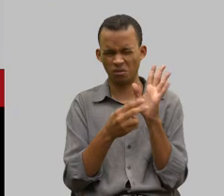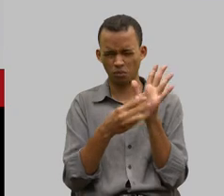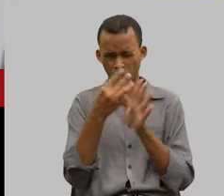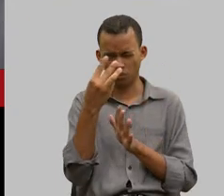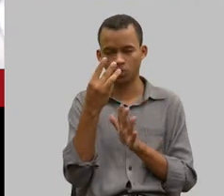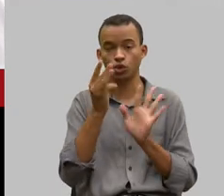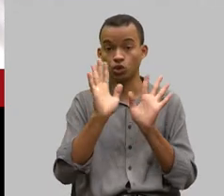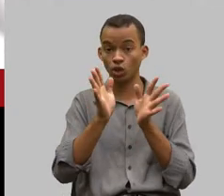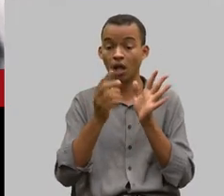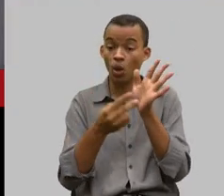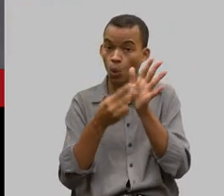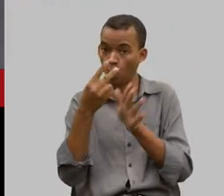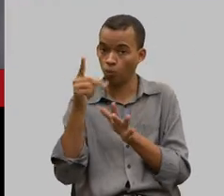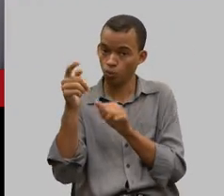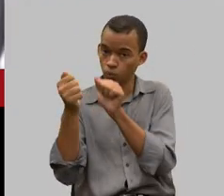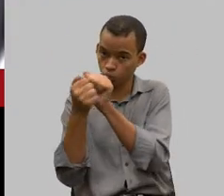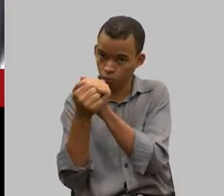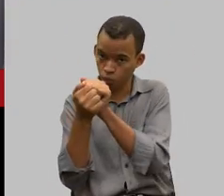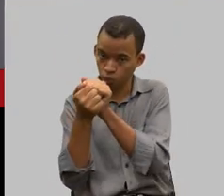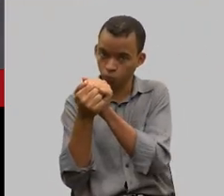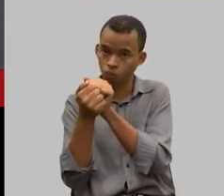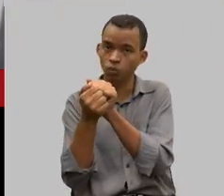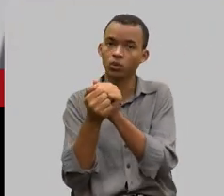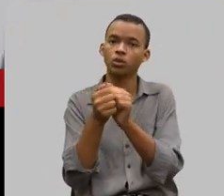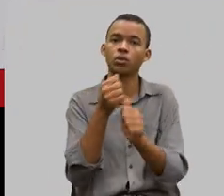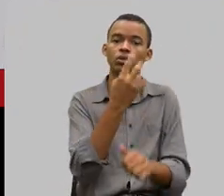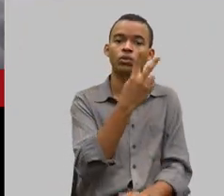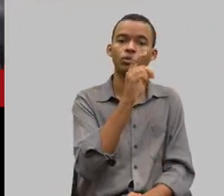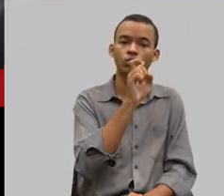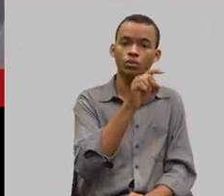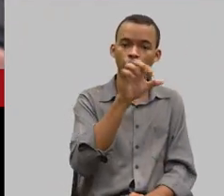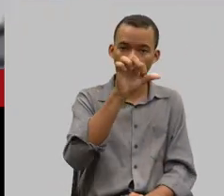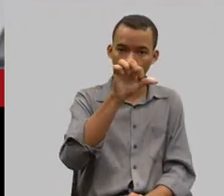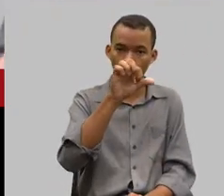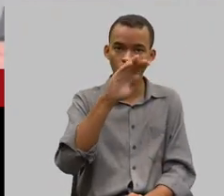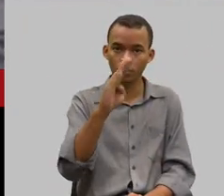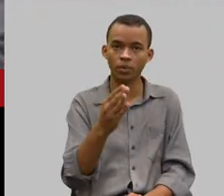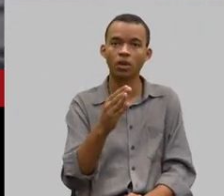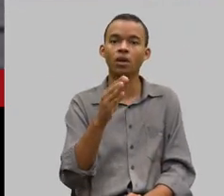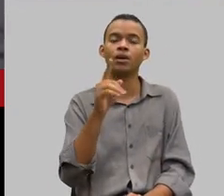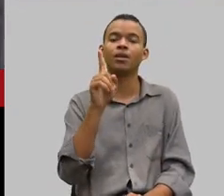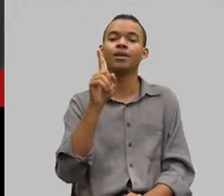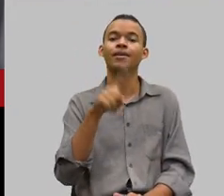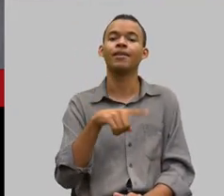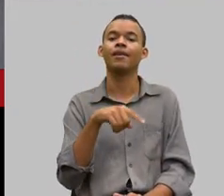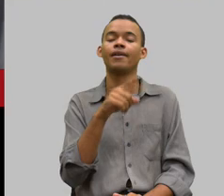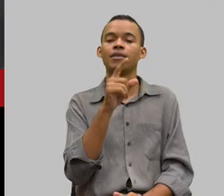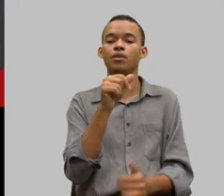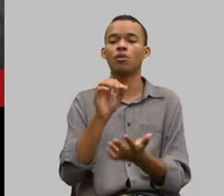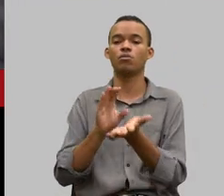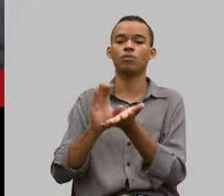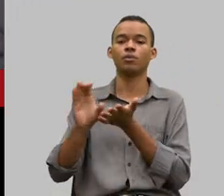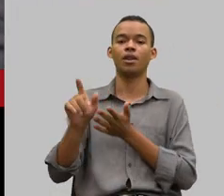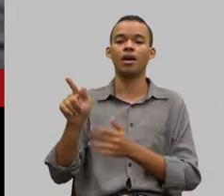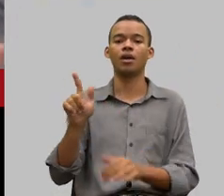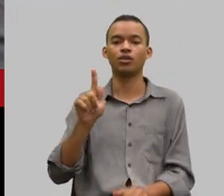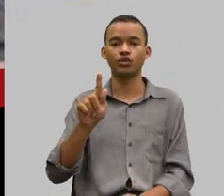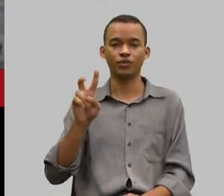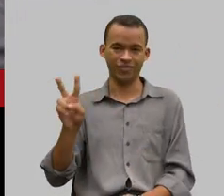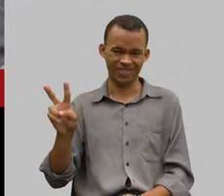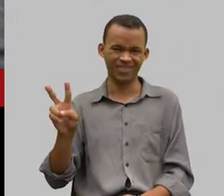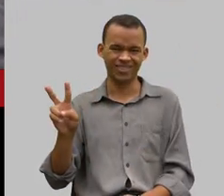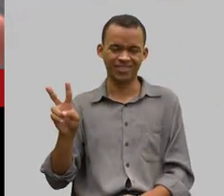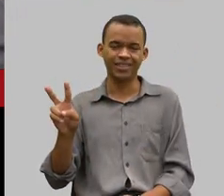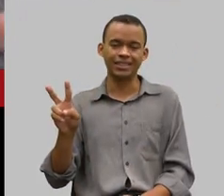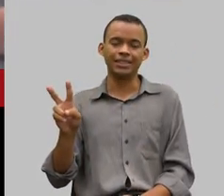2.9 bi 400 deles foram lá para Governador Valadares na andrix eh vindo lá da Áustria lá em Viena